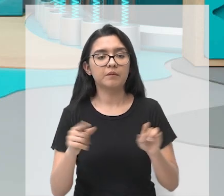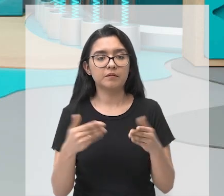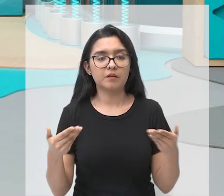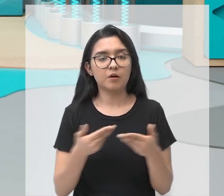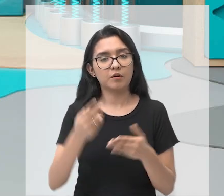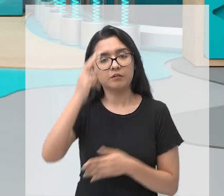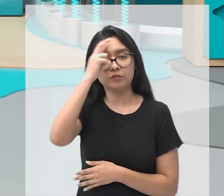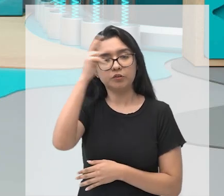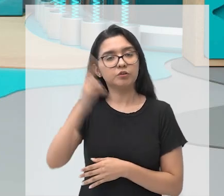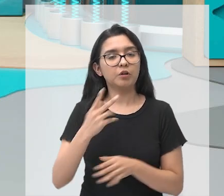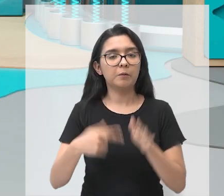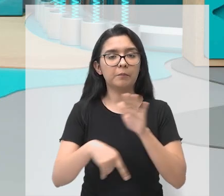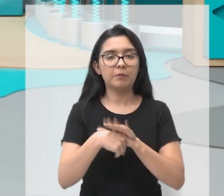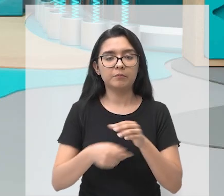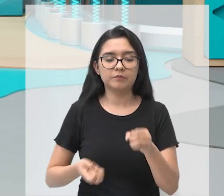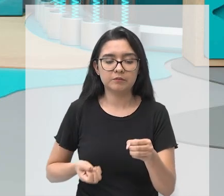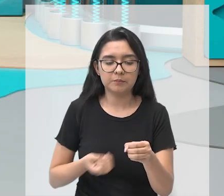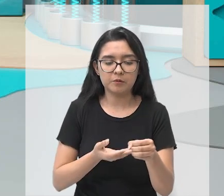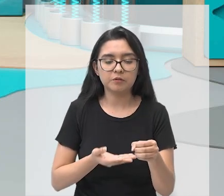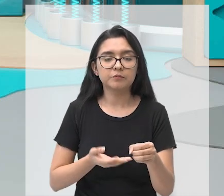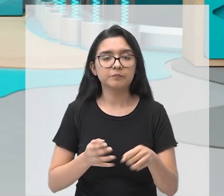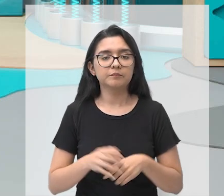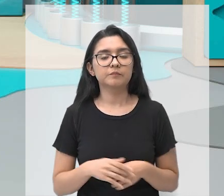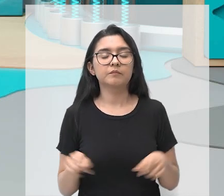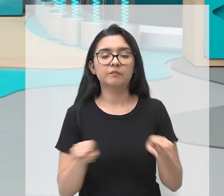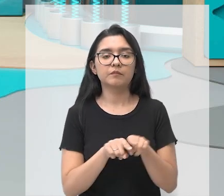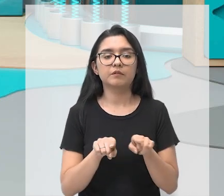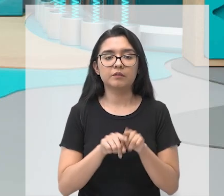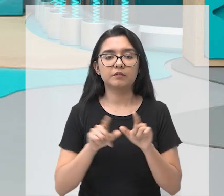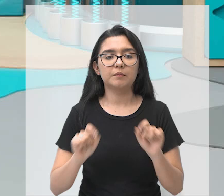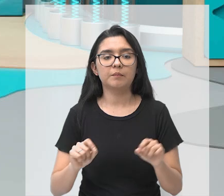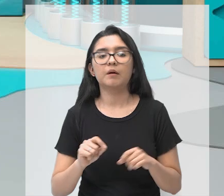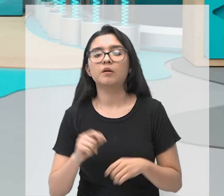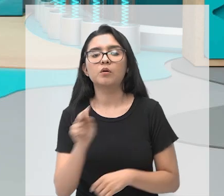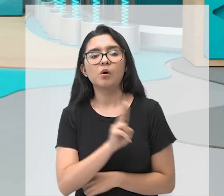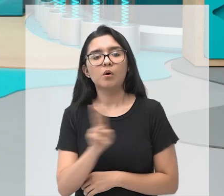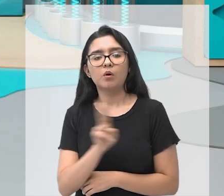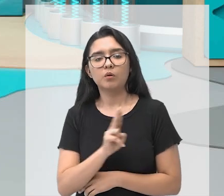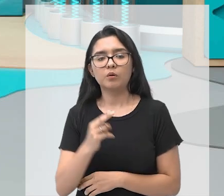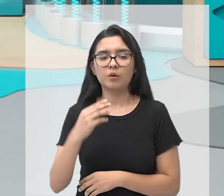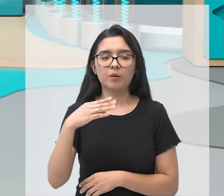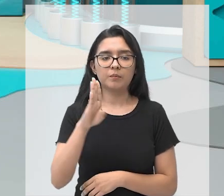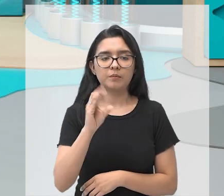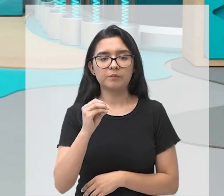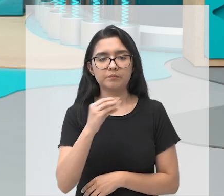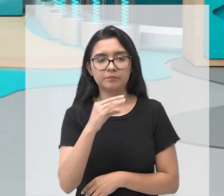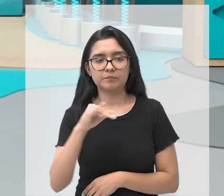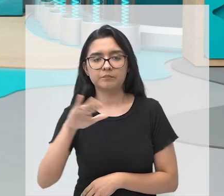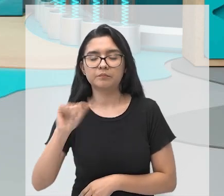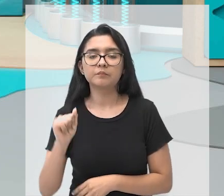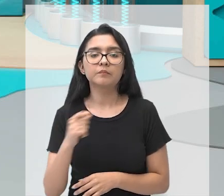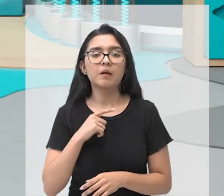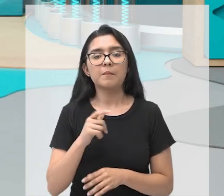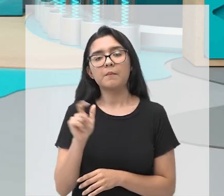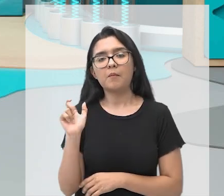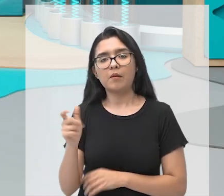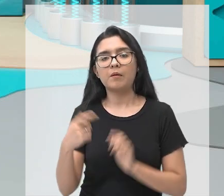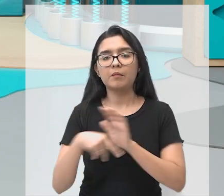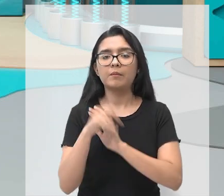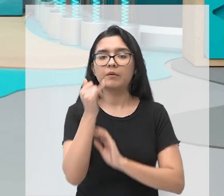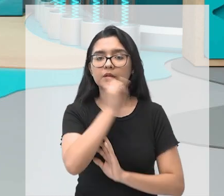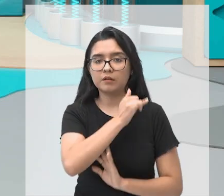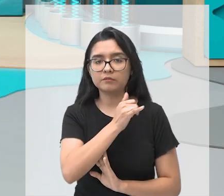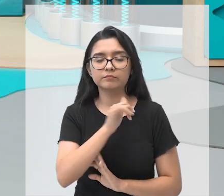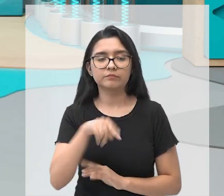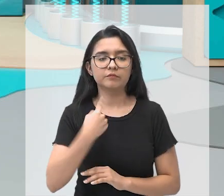sobre a história da bocha. Também chamado de boccia, tá bom? Embora tenha ali os dois C, é uma palavra em italiano, então a gente